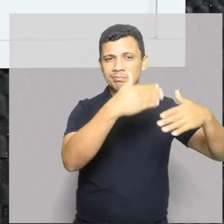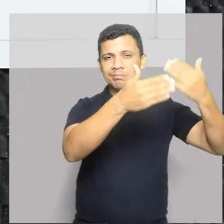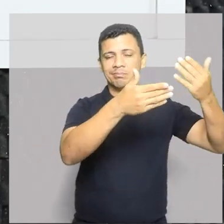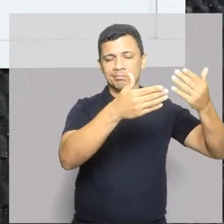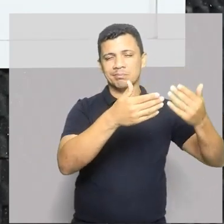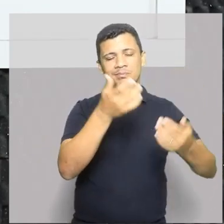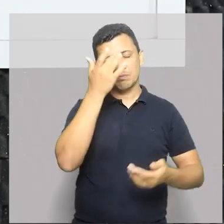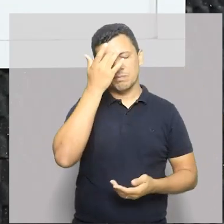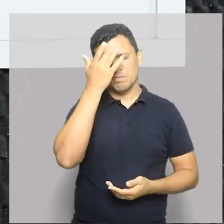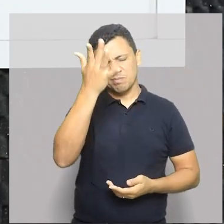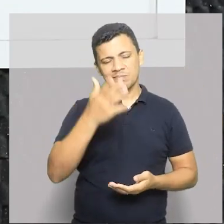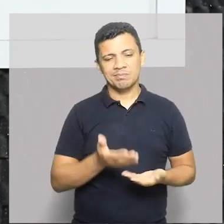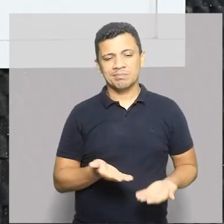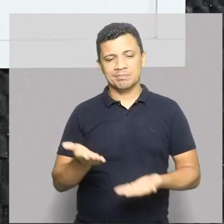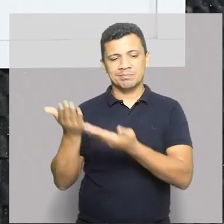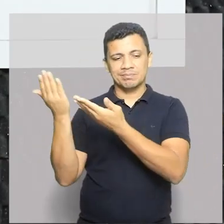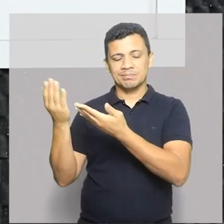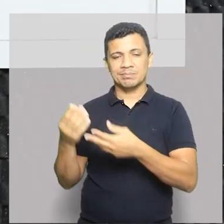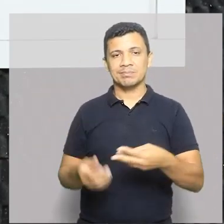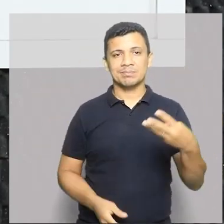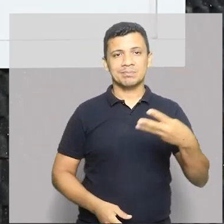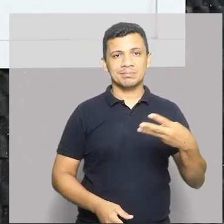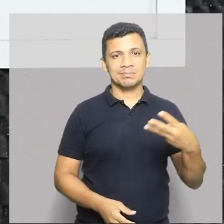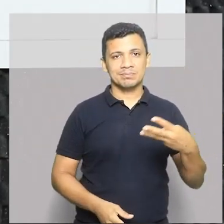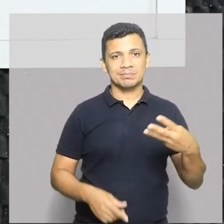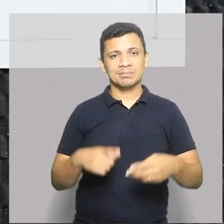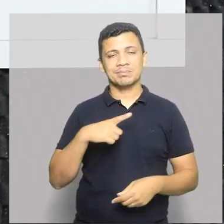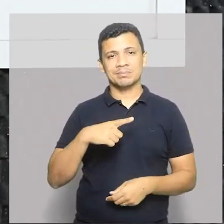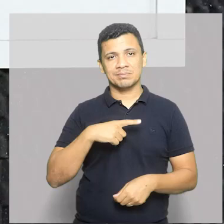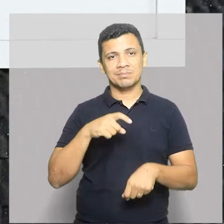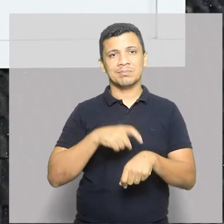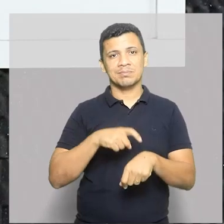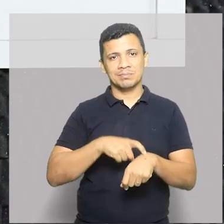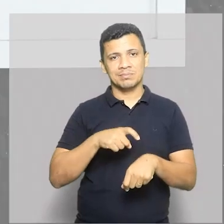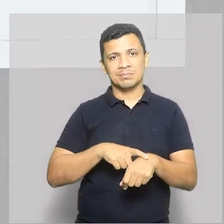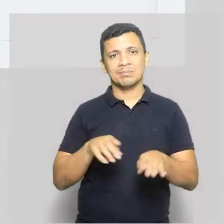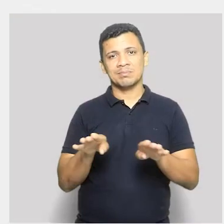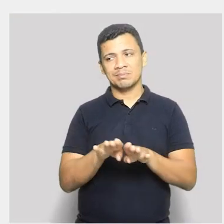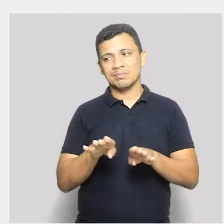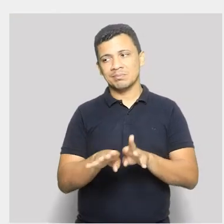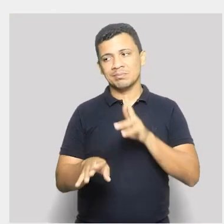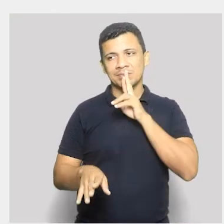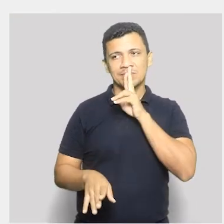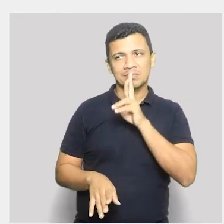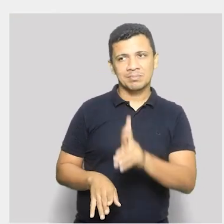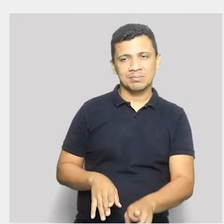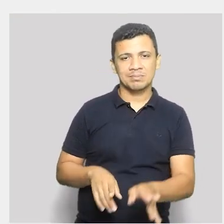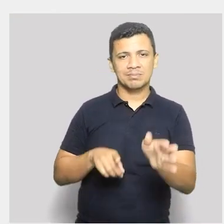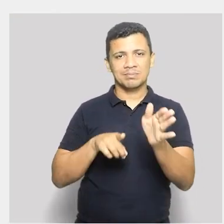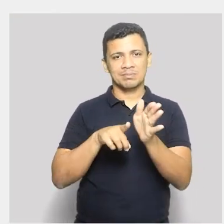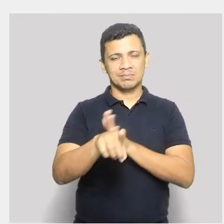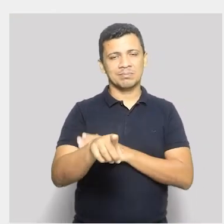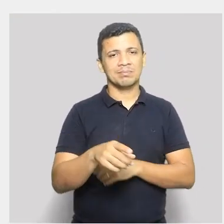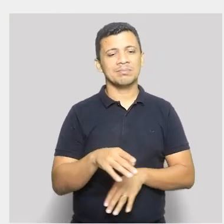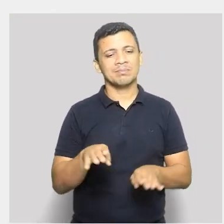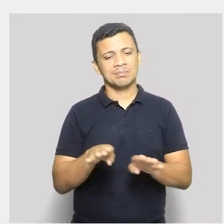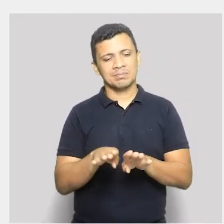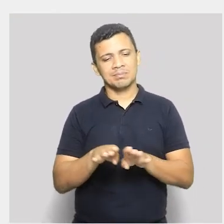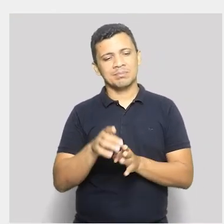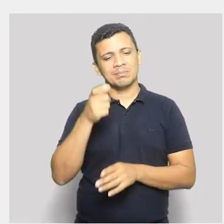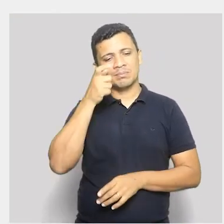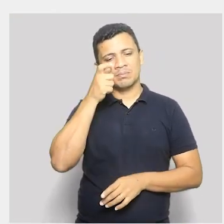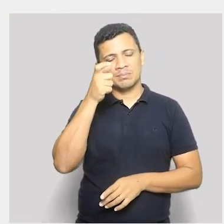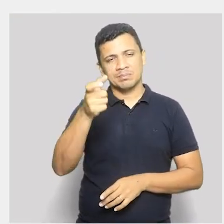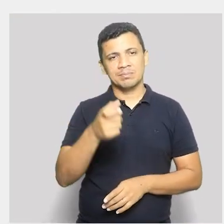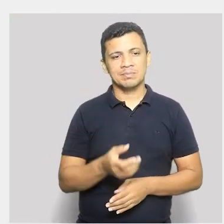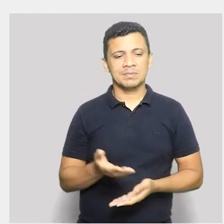na próxima aí, que vocês vão ter esse tempo aí depois para vocês fazerem a resolução das questões, que é uma questão bem interessante, que trabalha